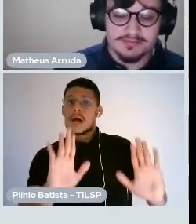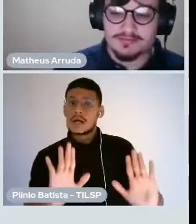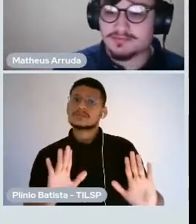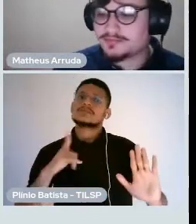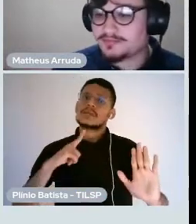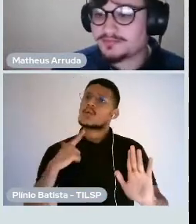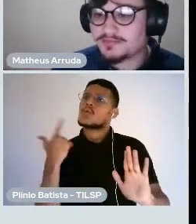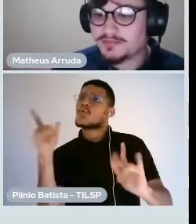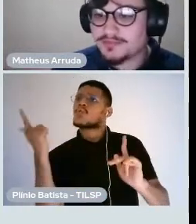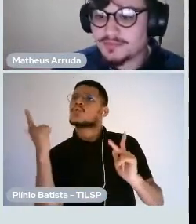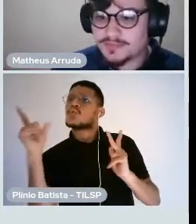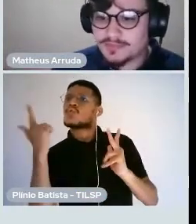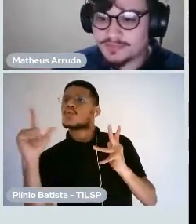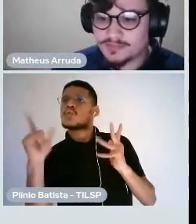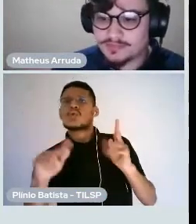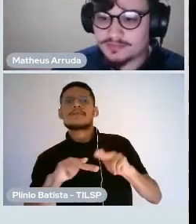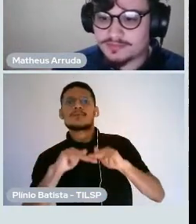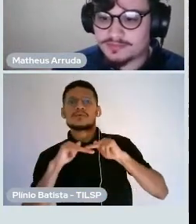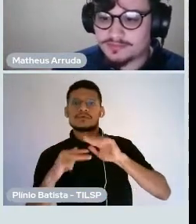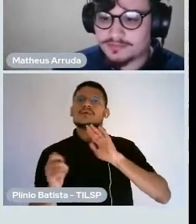certo?